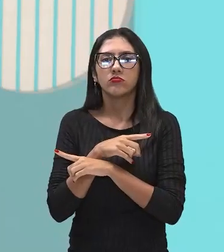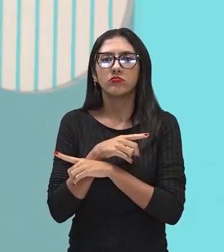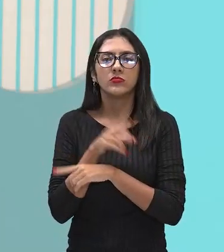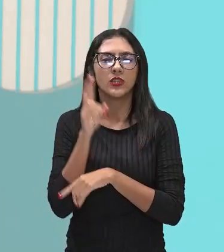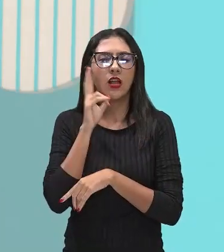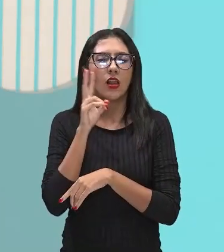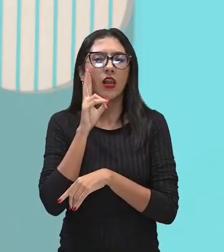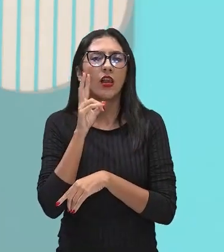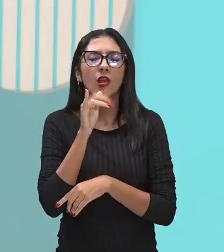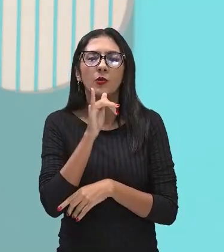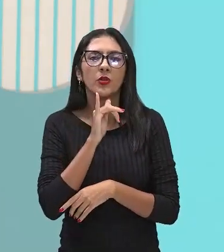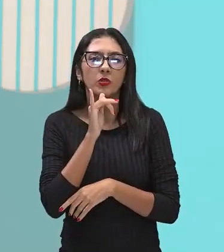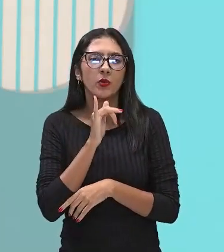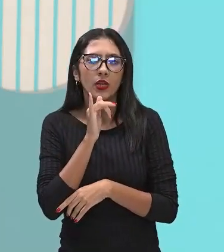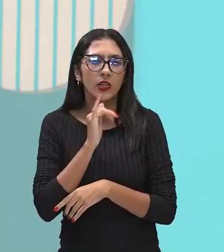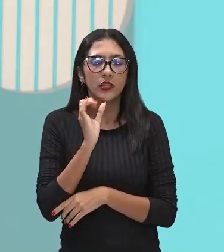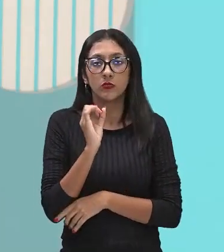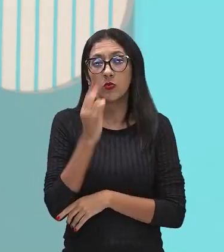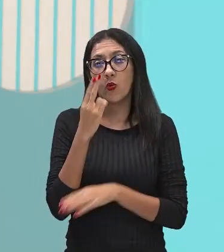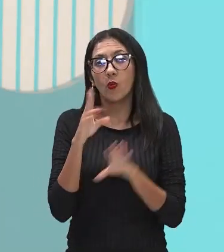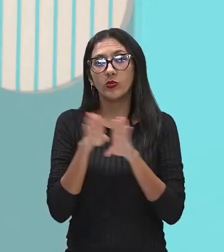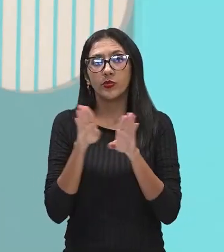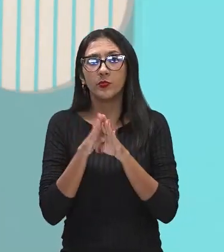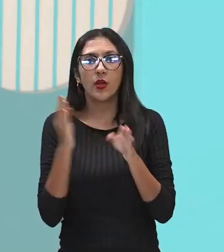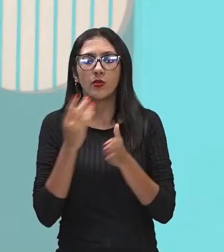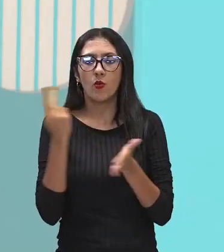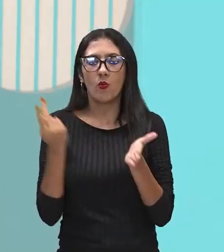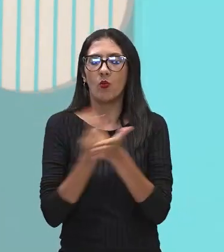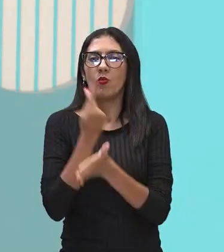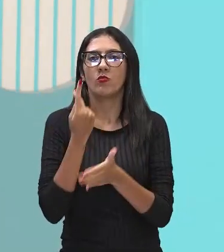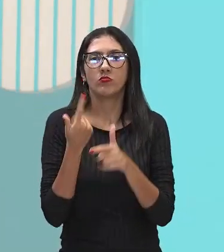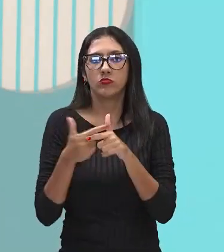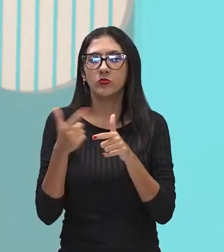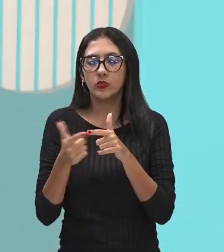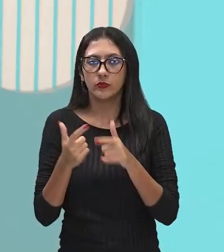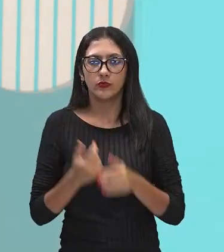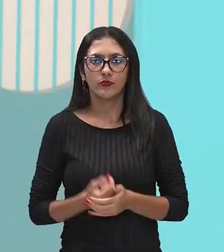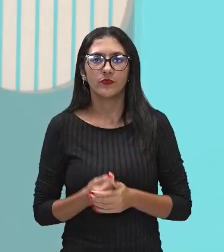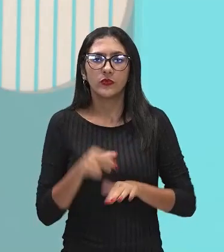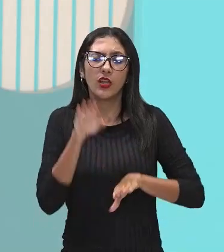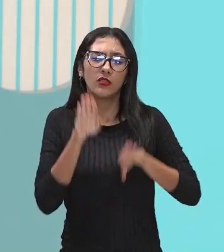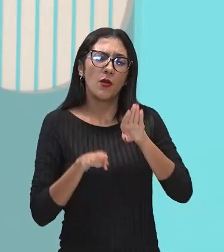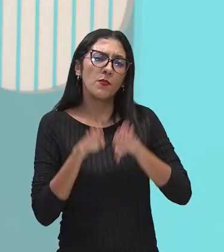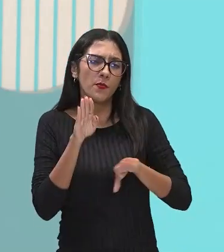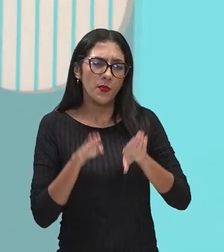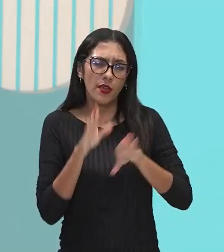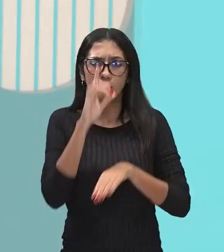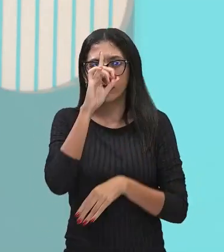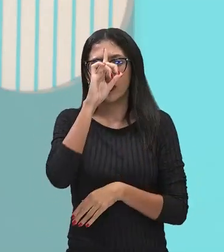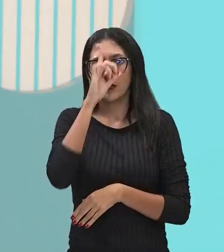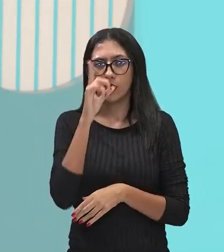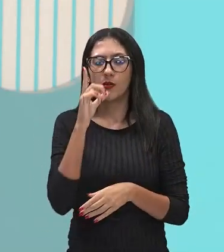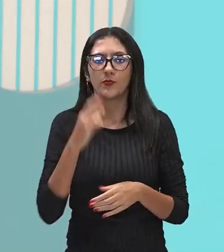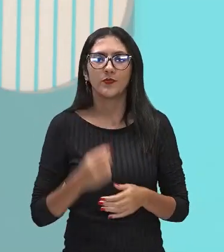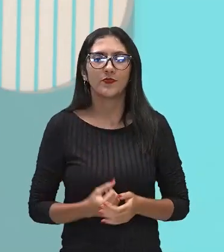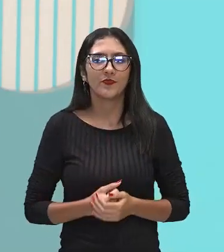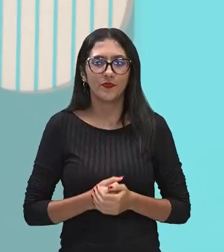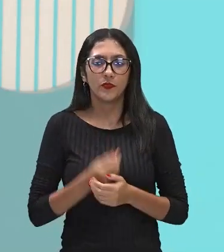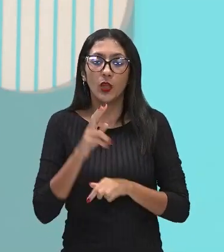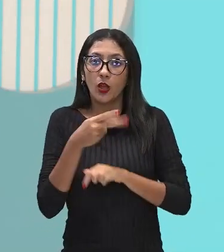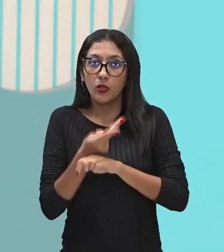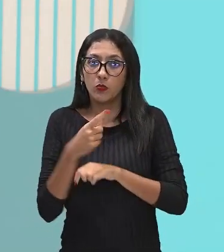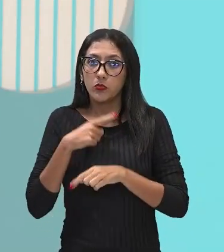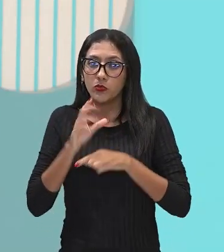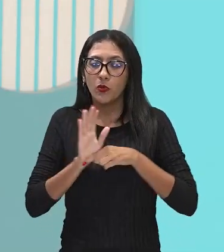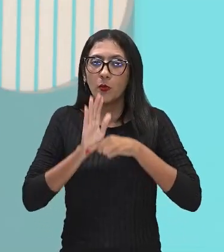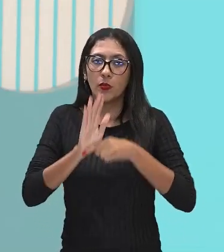exemplo visto, ou com uma ideia de consequência, não sei, vai depender muito do que você vai fazer. Daqui a pouco eu vou mostrar como a gente pode fazer,